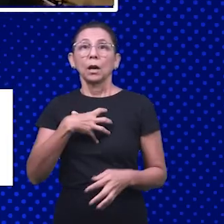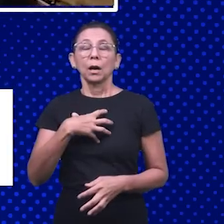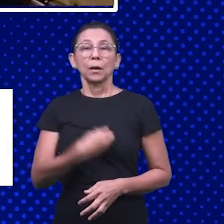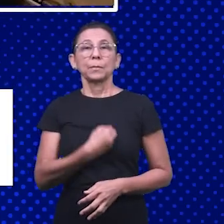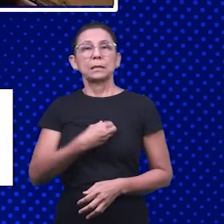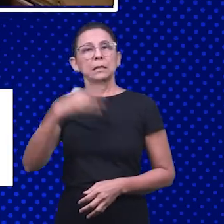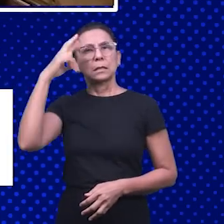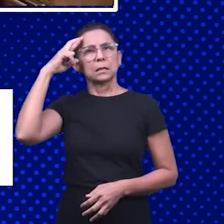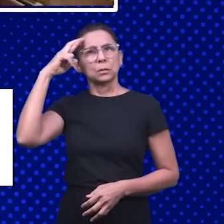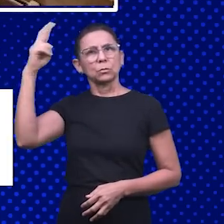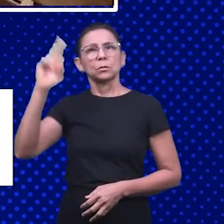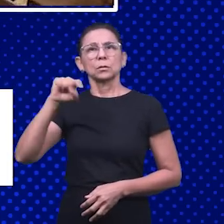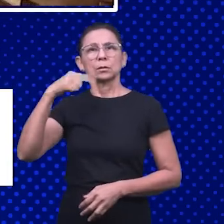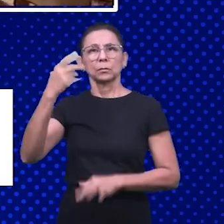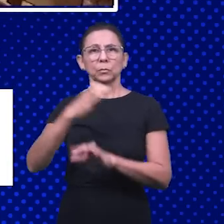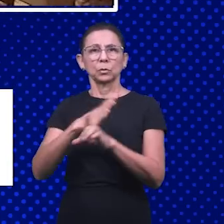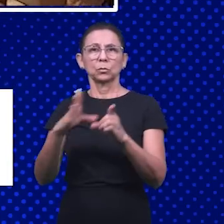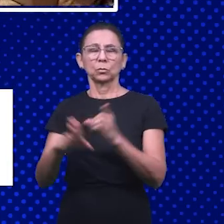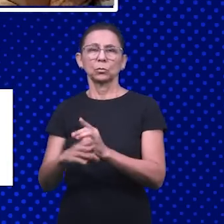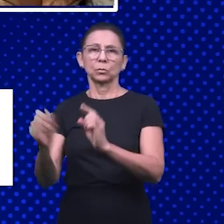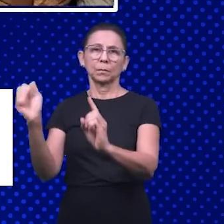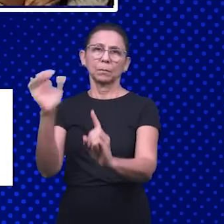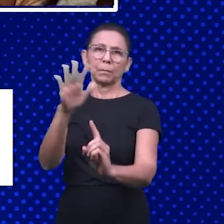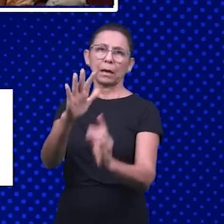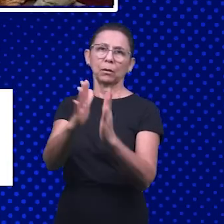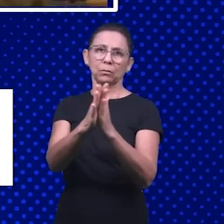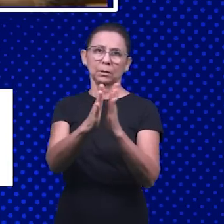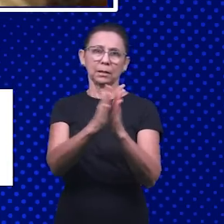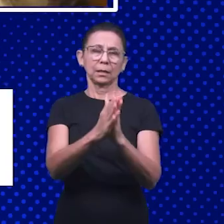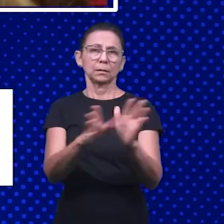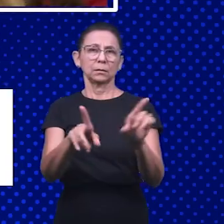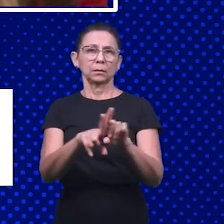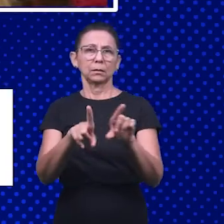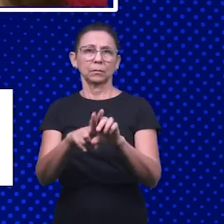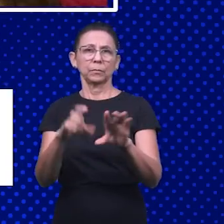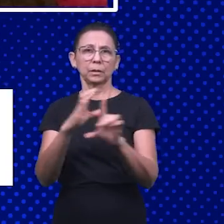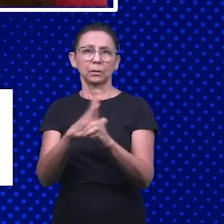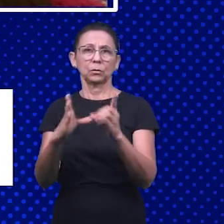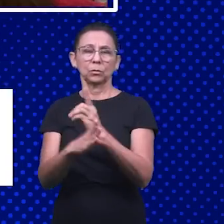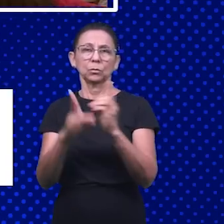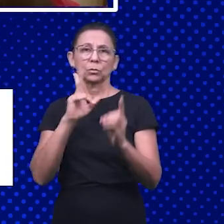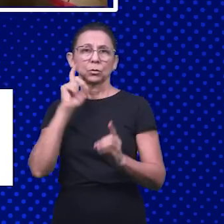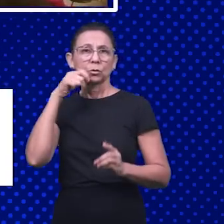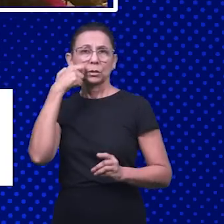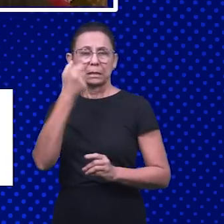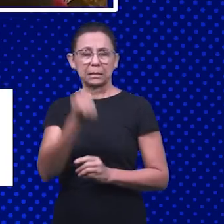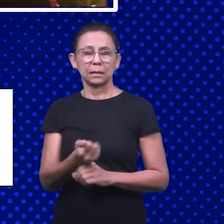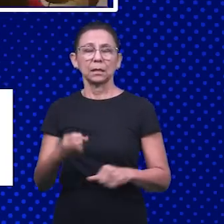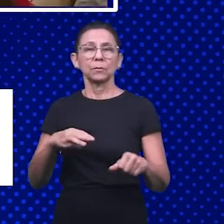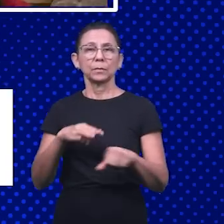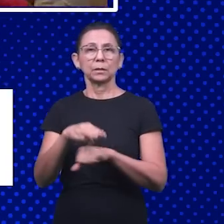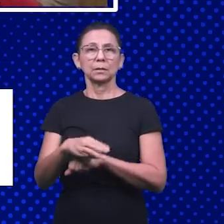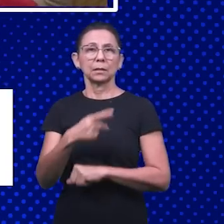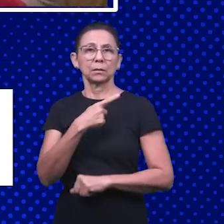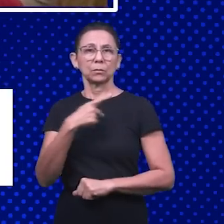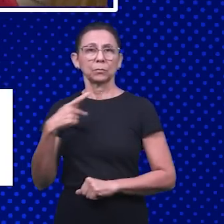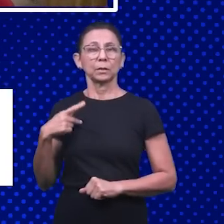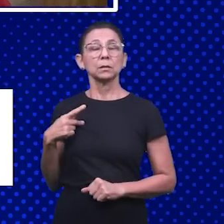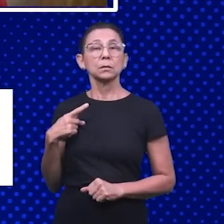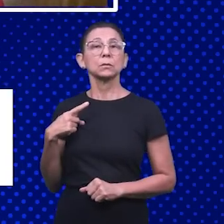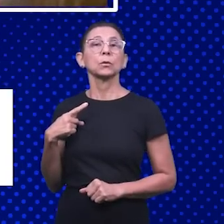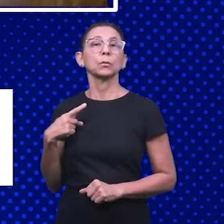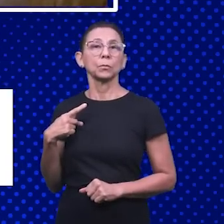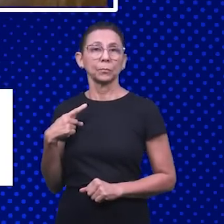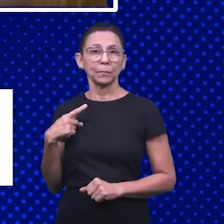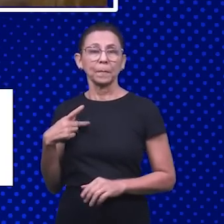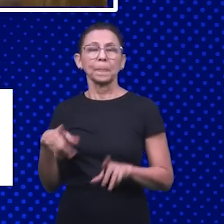e recebeu oração após o culto. Aconteceu ainda um culto de ceia na igreja de Watertown sob o ministério do pastor Michael Assis. E na